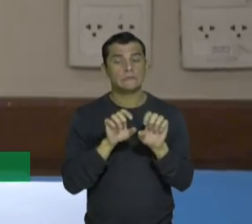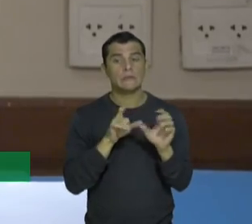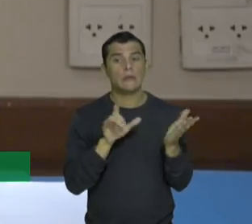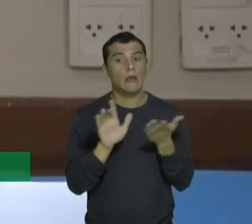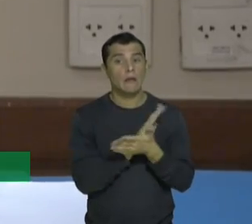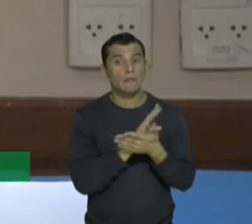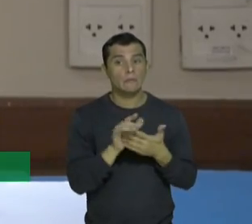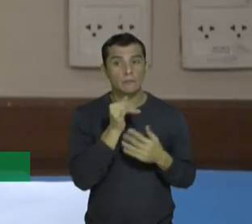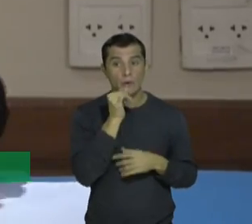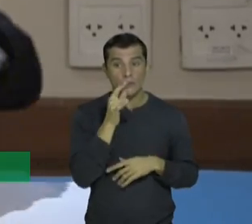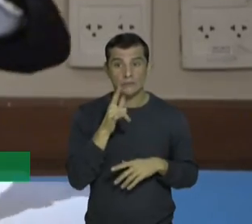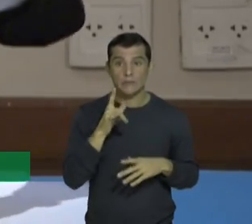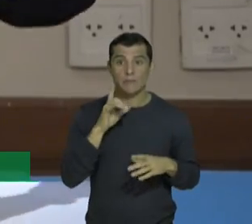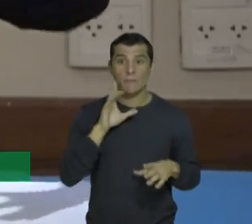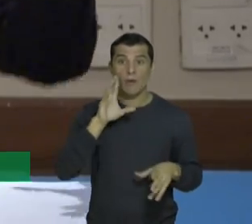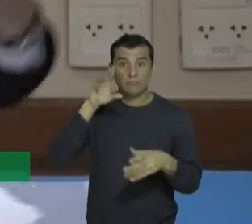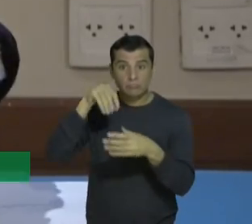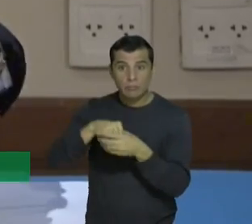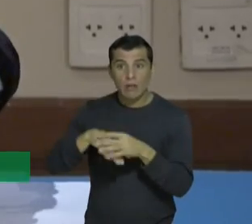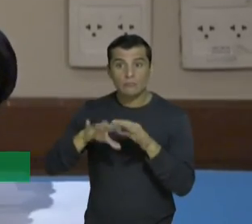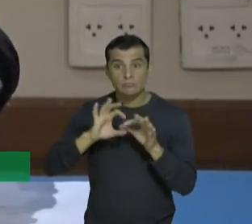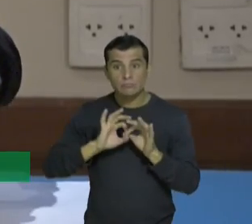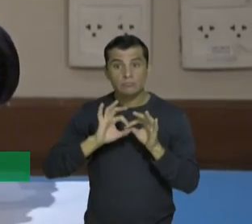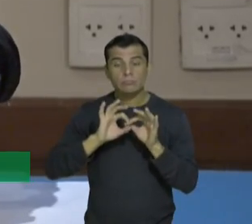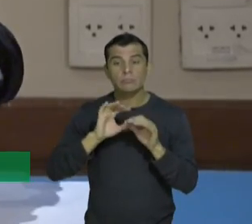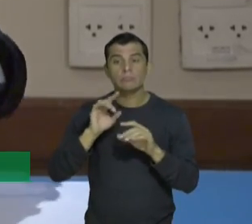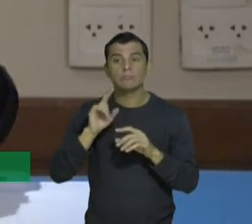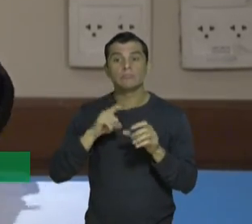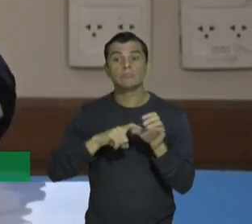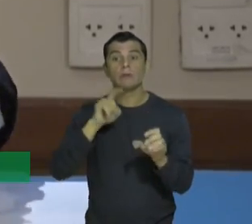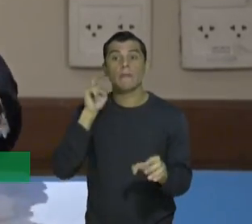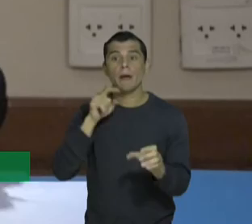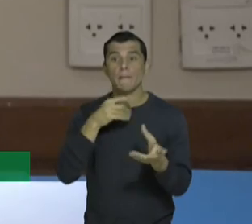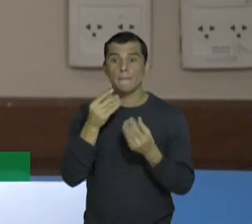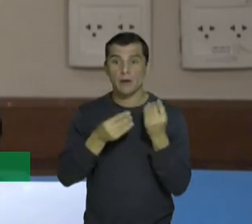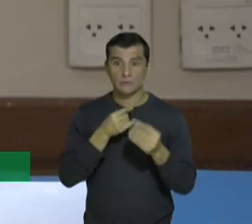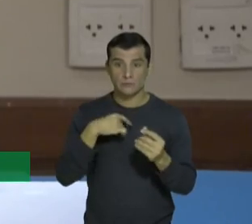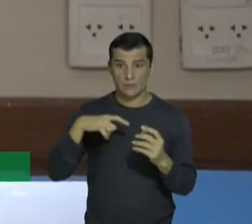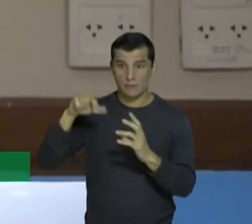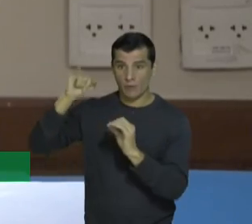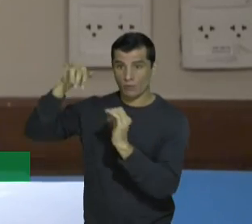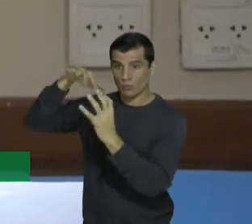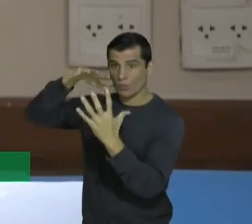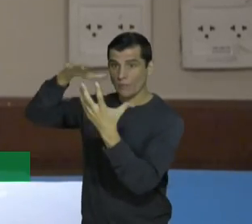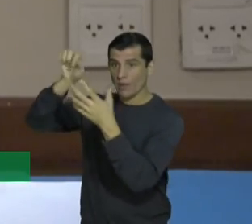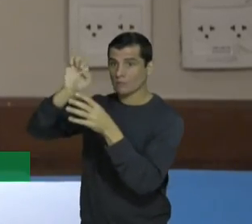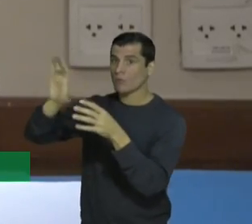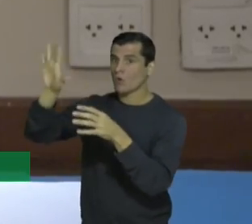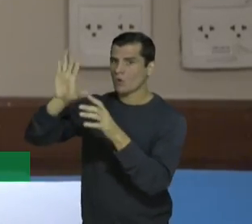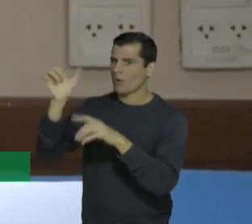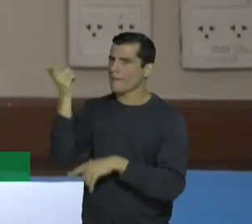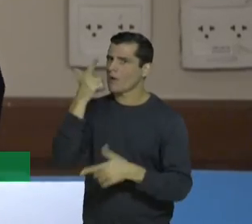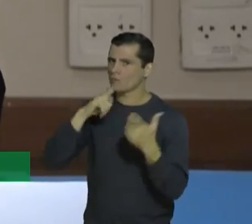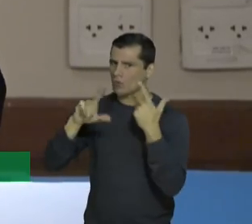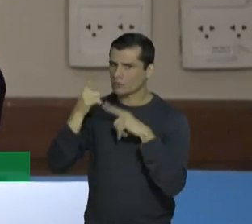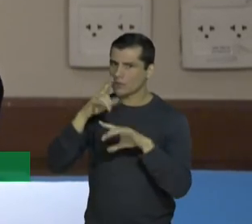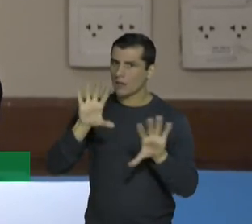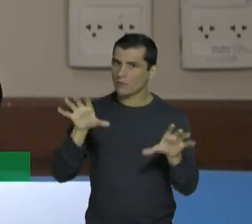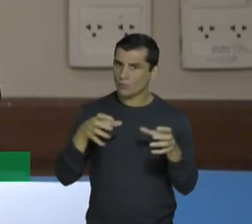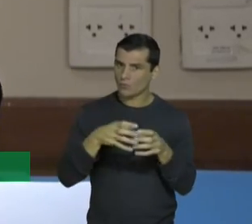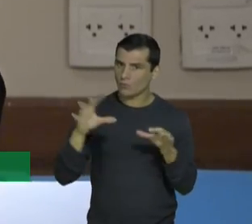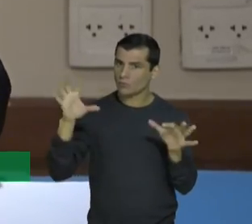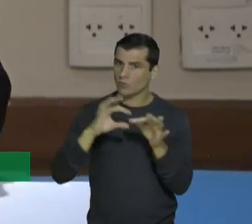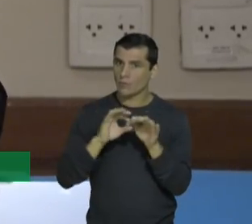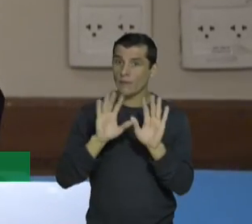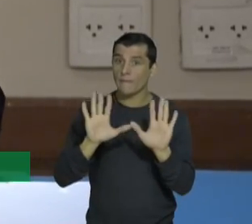interdependência ou seja na medida em que nós nos encaixamos nessa globalização via Europa temos ganhos conjunturais sim mas podemos ter